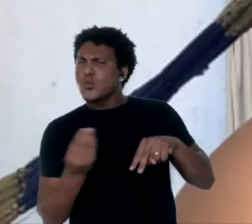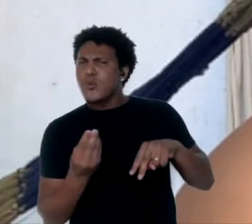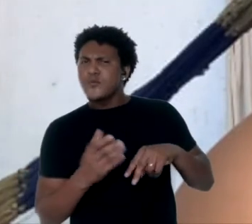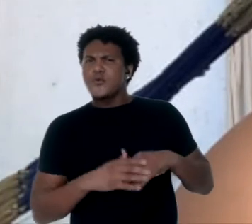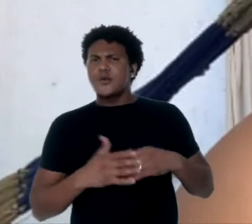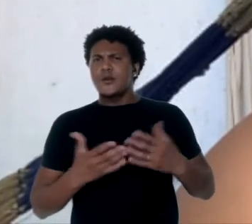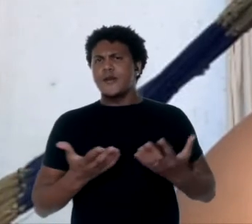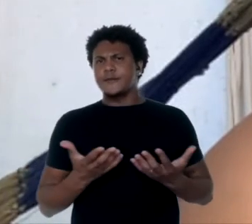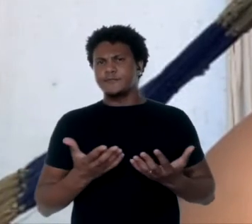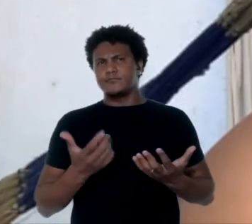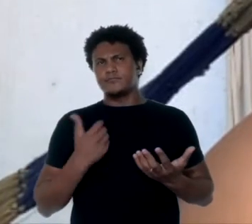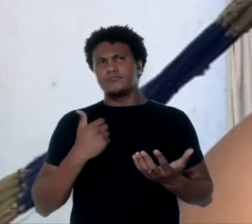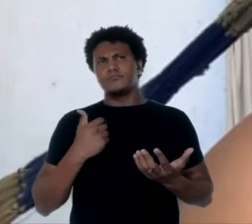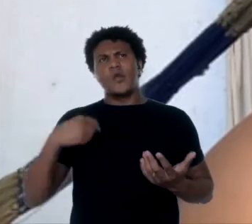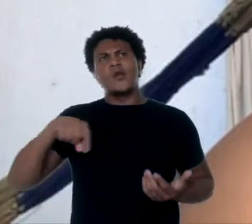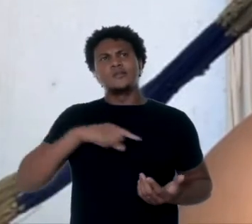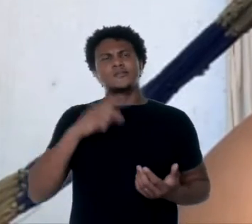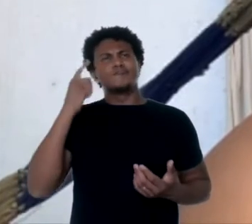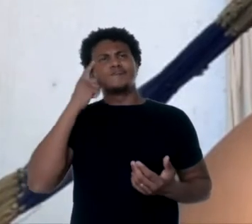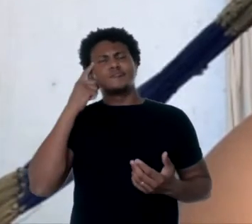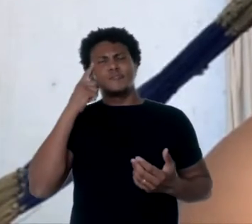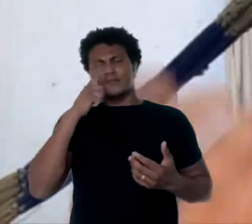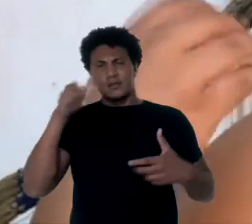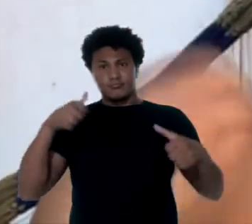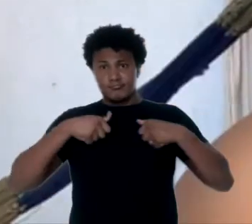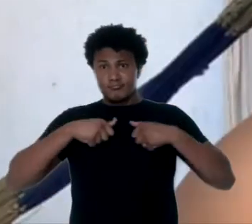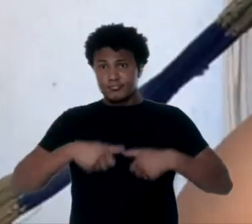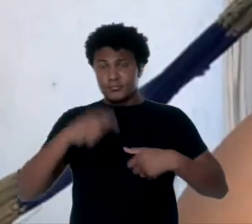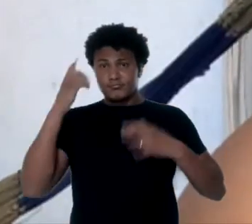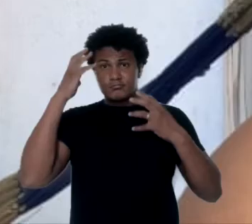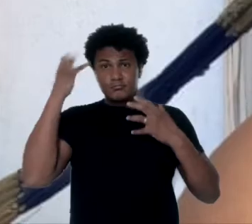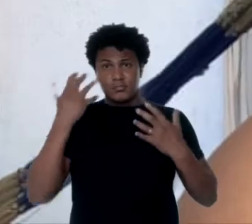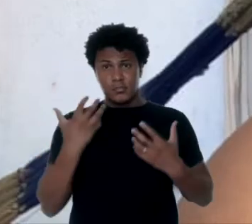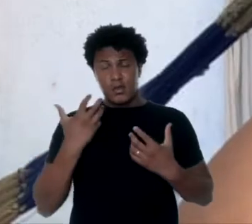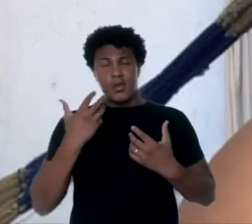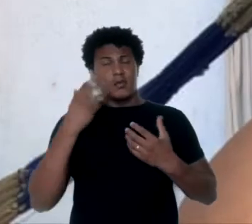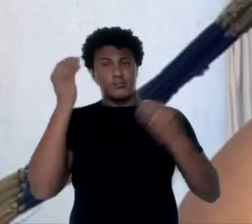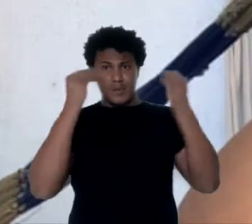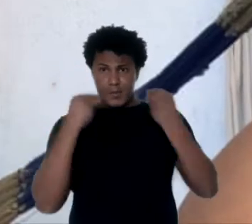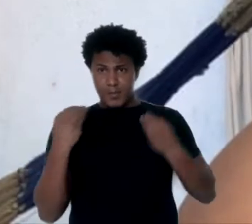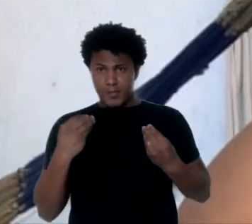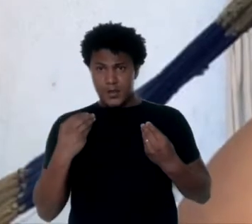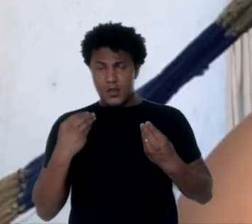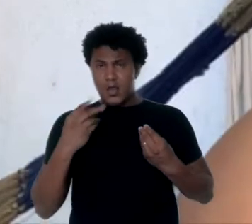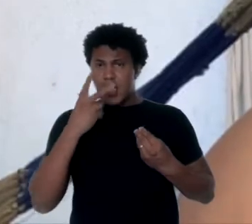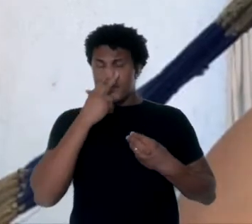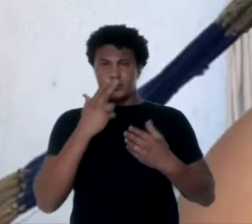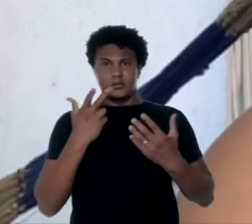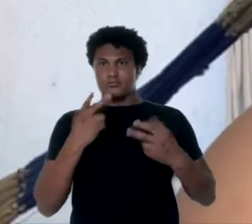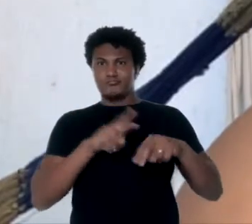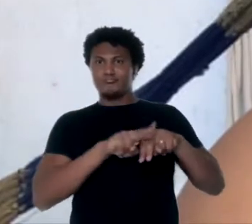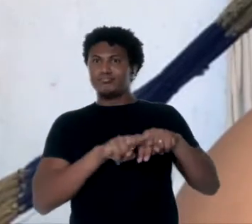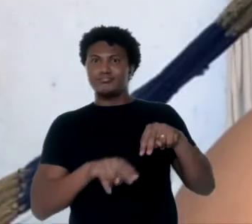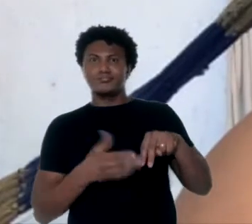gênero. E quando a gente se veste como a drag queen, a gente vê que